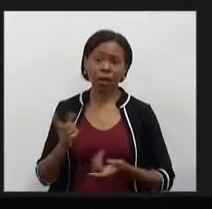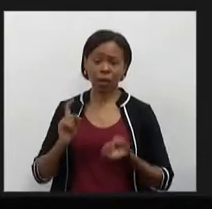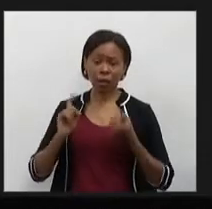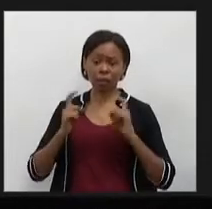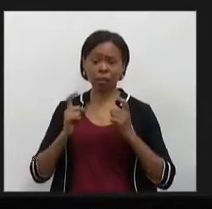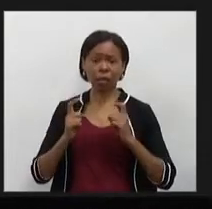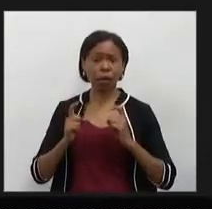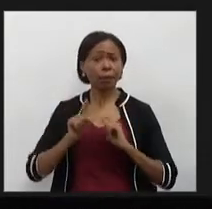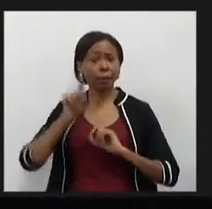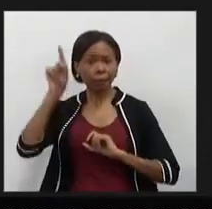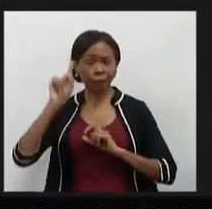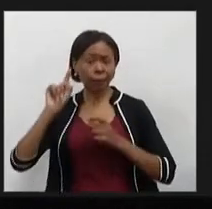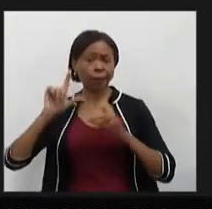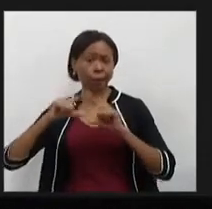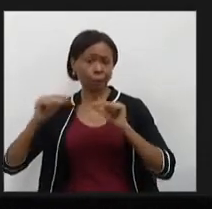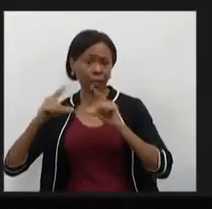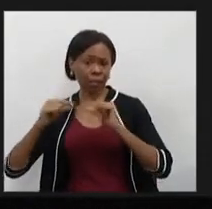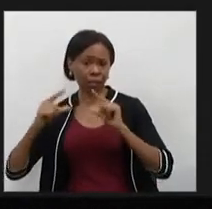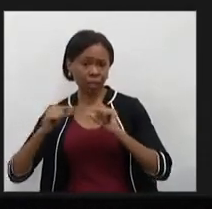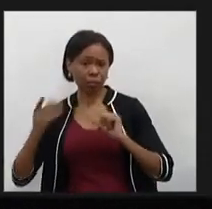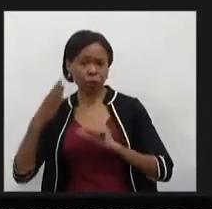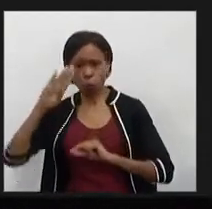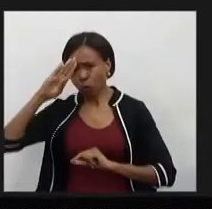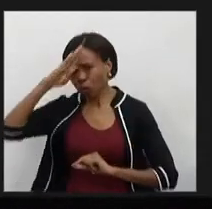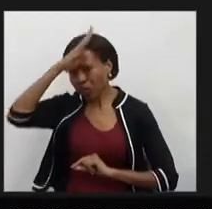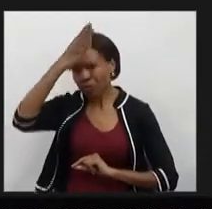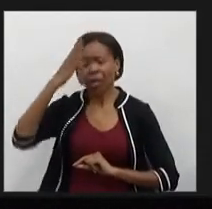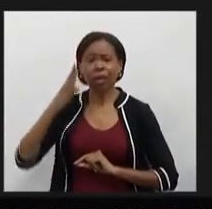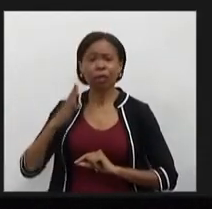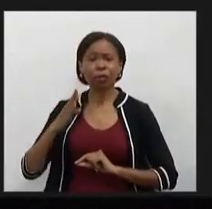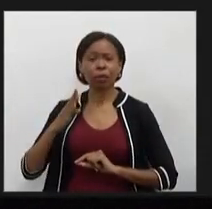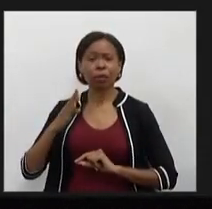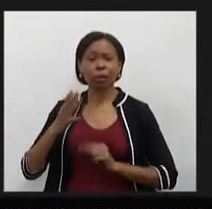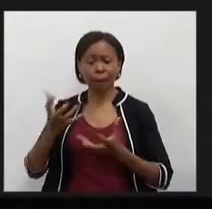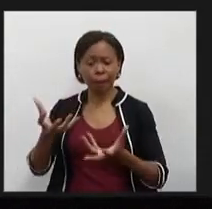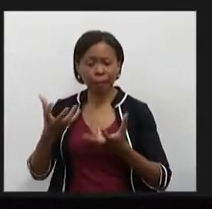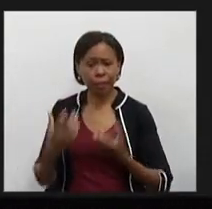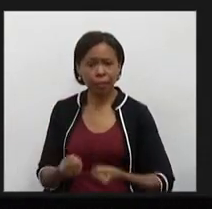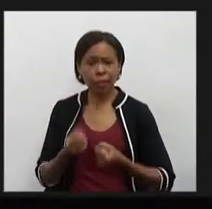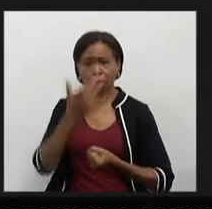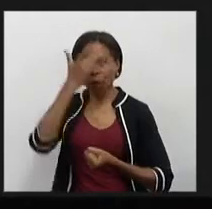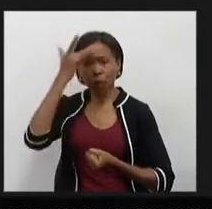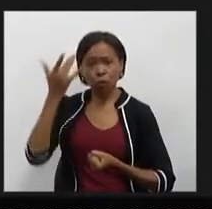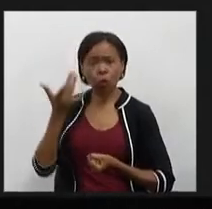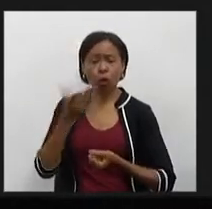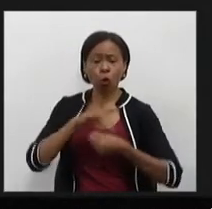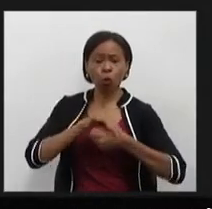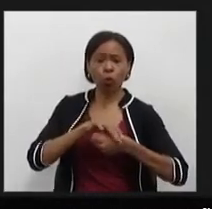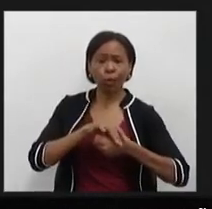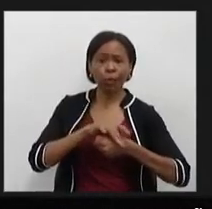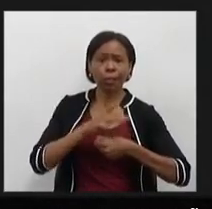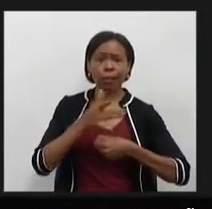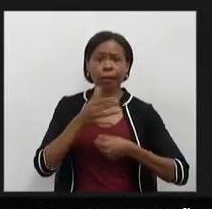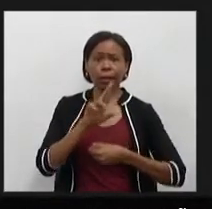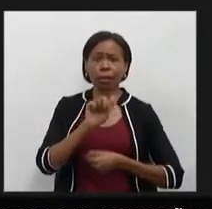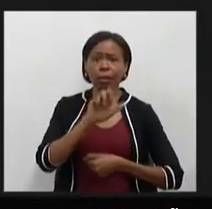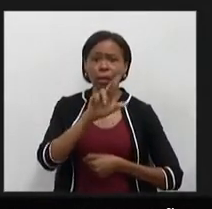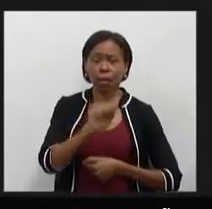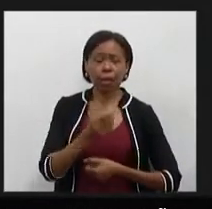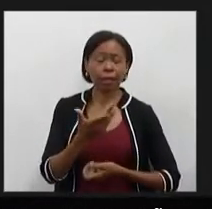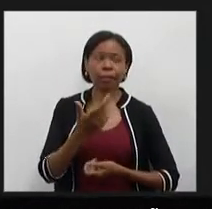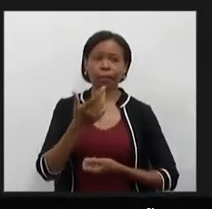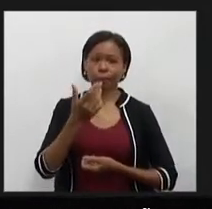Brasília, procura Michele Bolsonaro, que abraça as pessoas com doenças raras, vai no Ministério da Saúde, vai